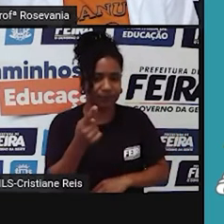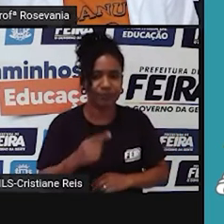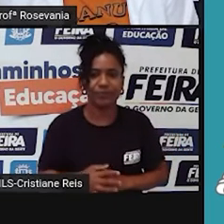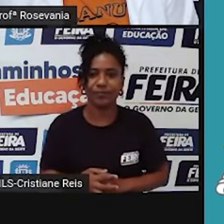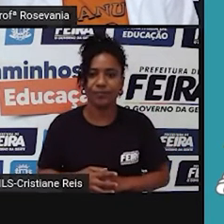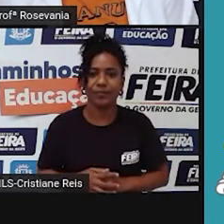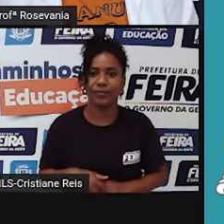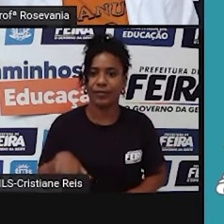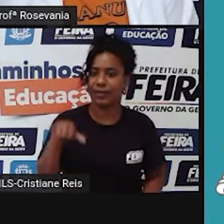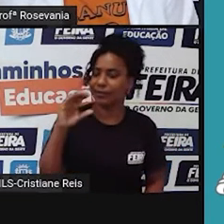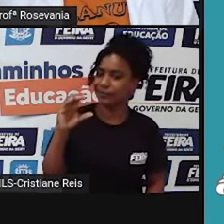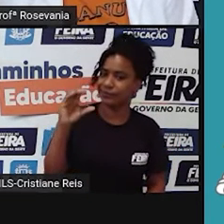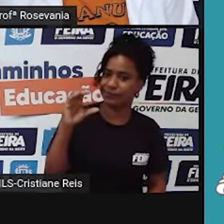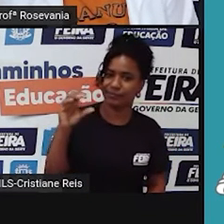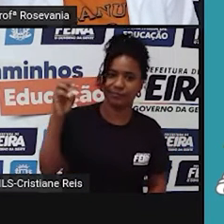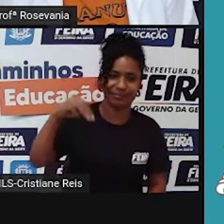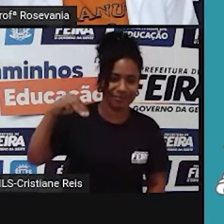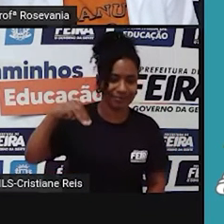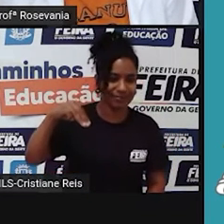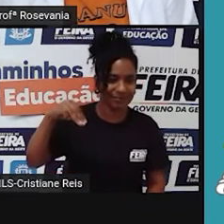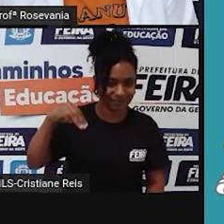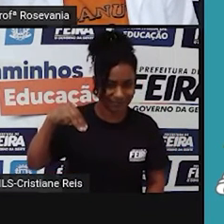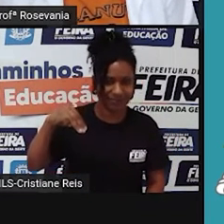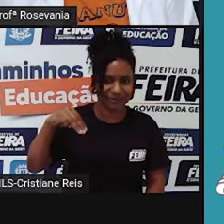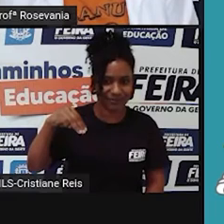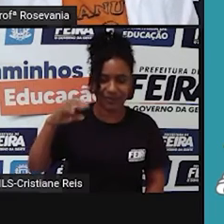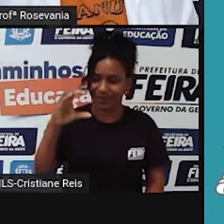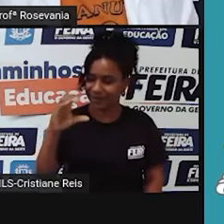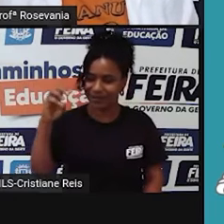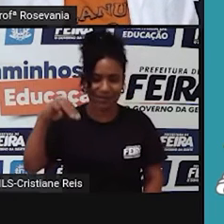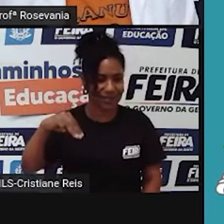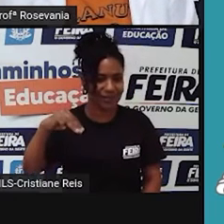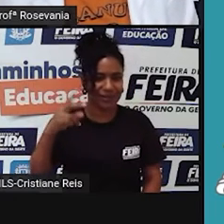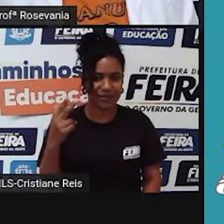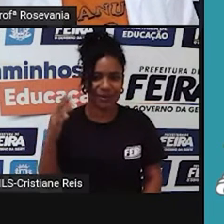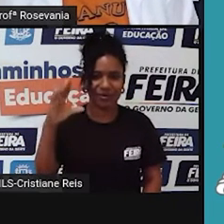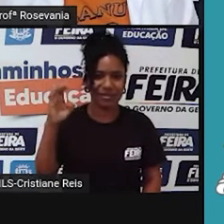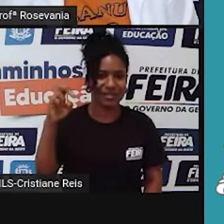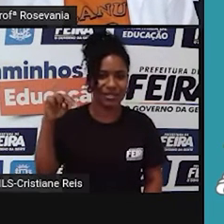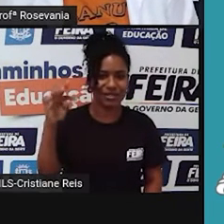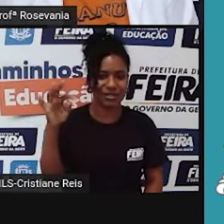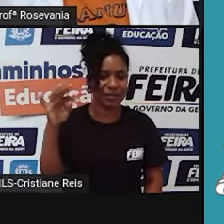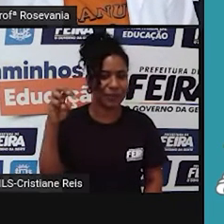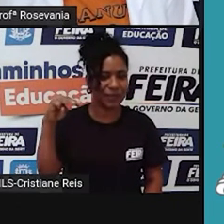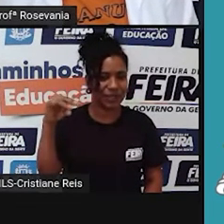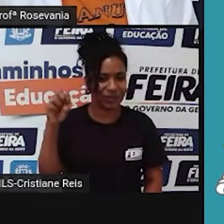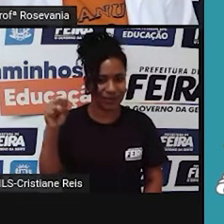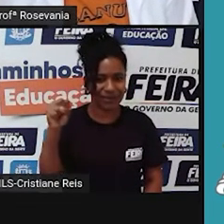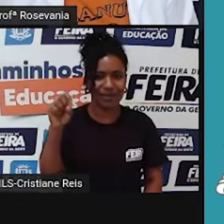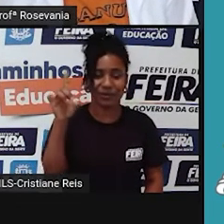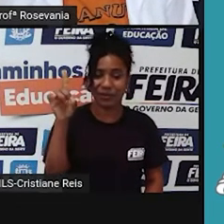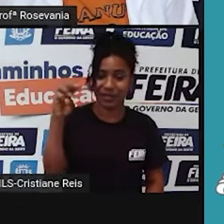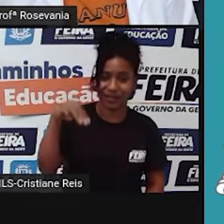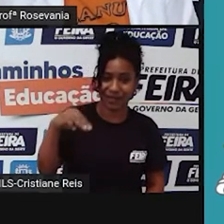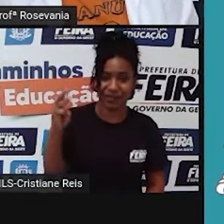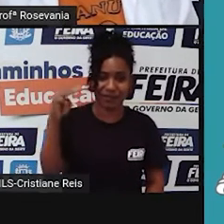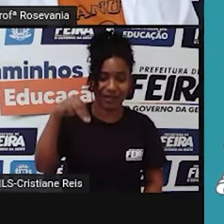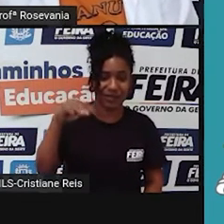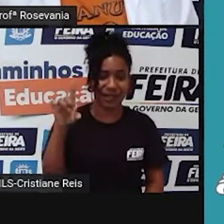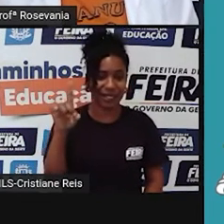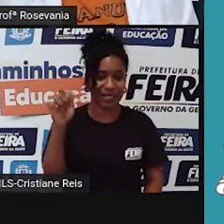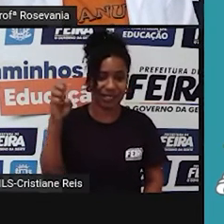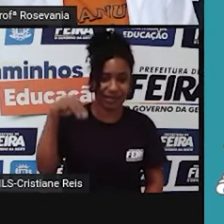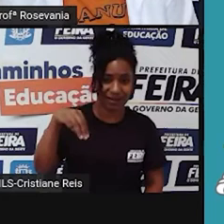Esse cm aqui a gente chama de centímetros, decímetros, metros,